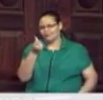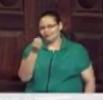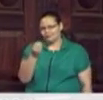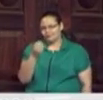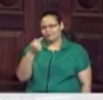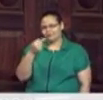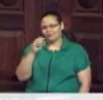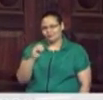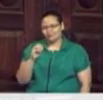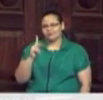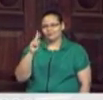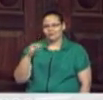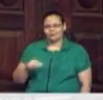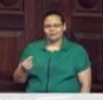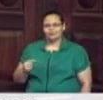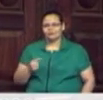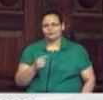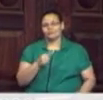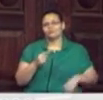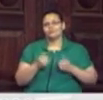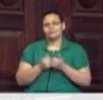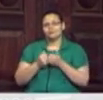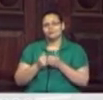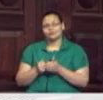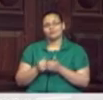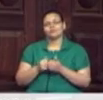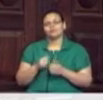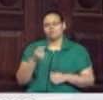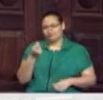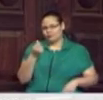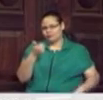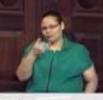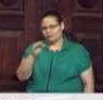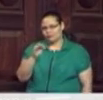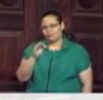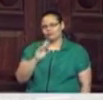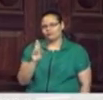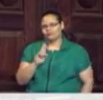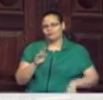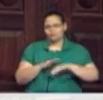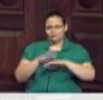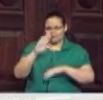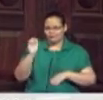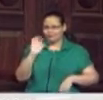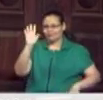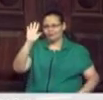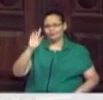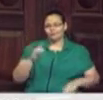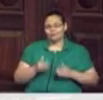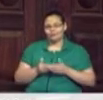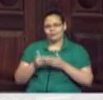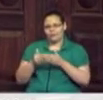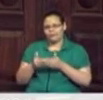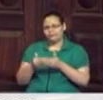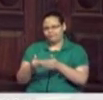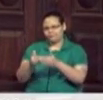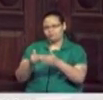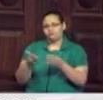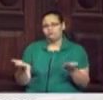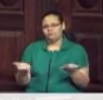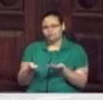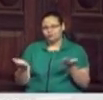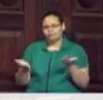60, 70 quilômetros e custam mais de R$ 10. A barca,